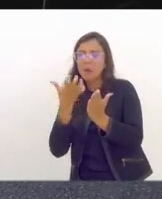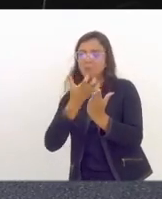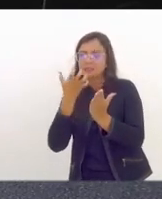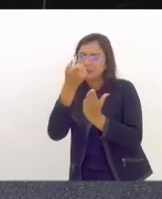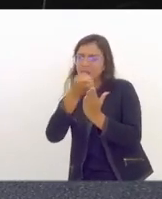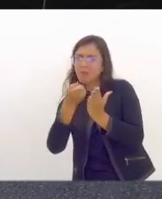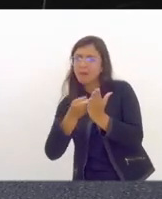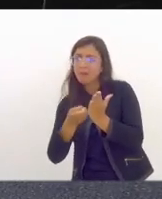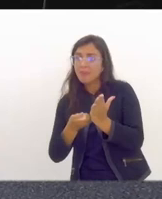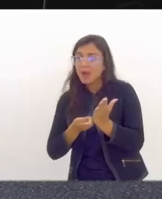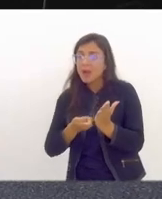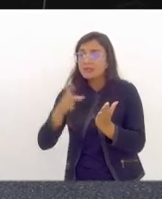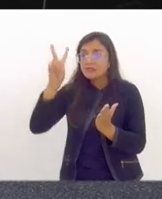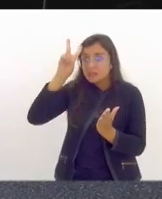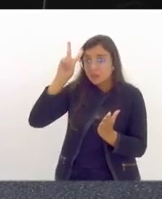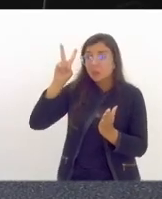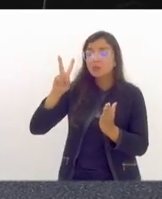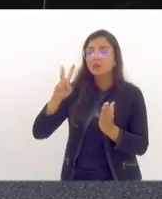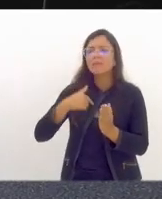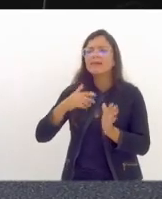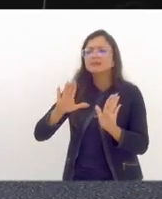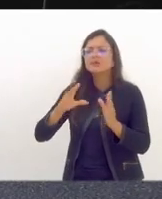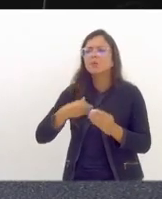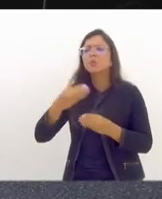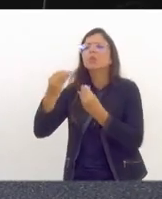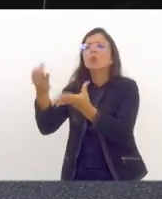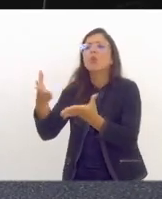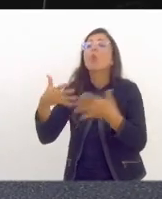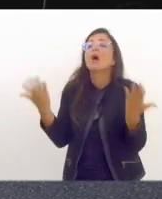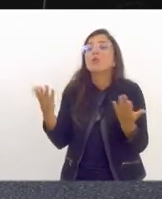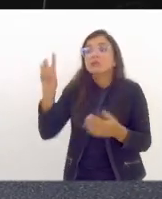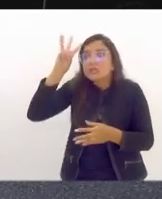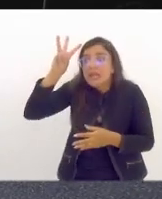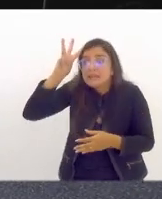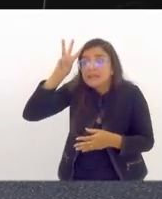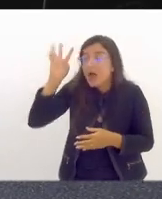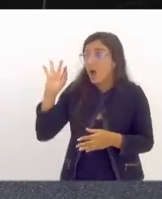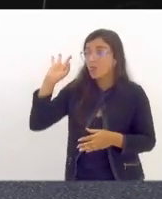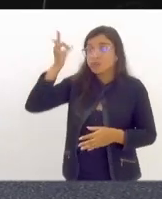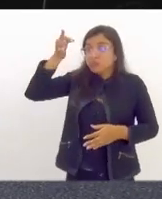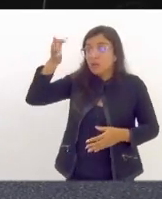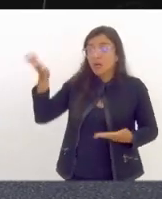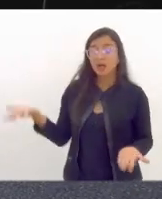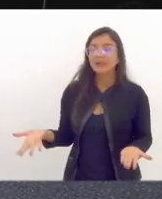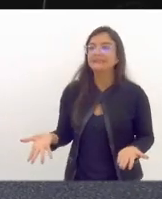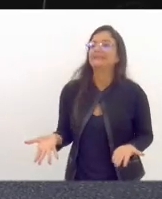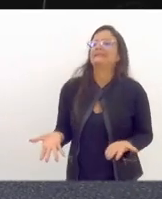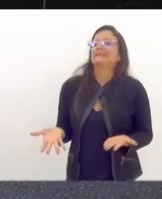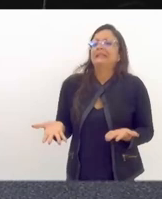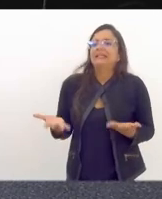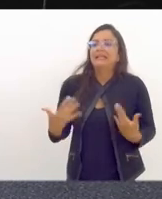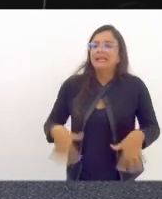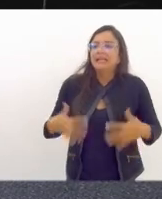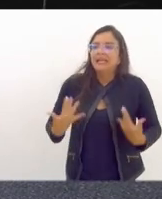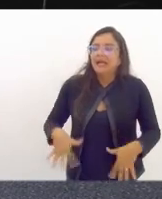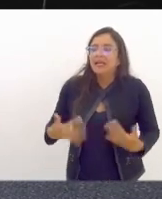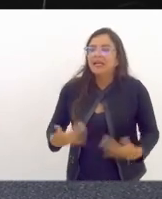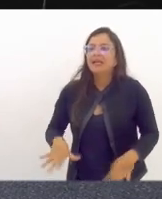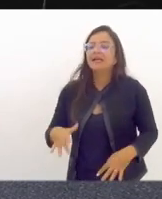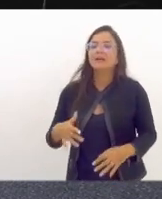de um projeto cultural é curta-metragem E aí tínhamos 14